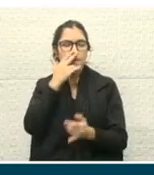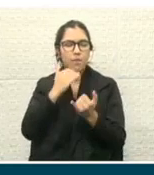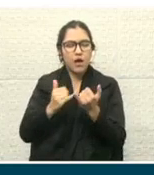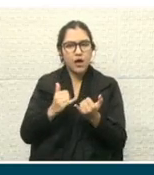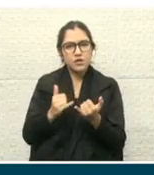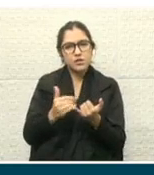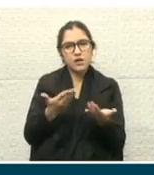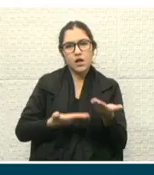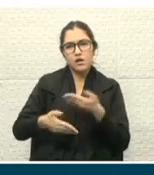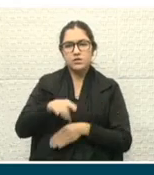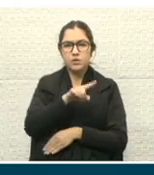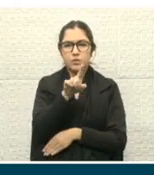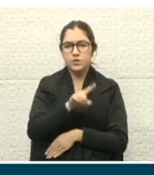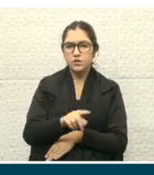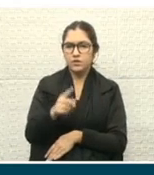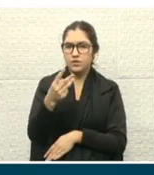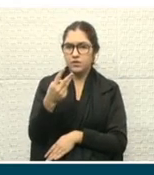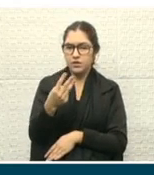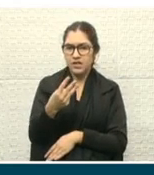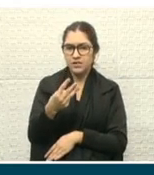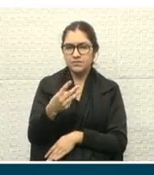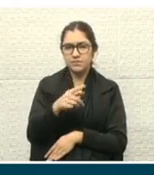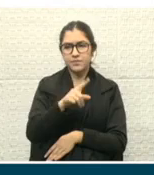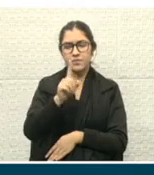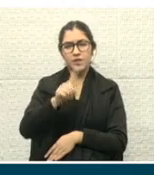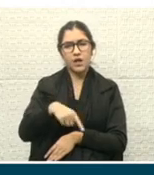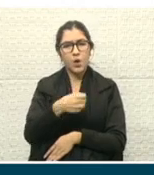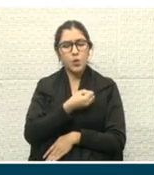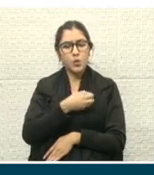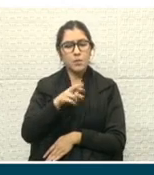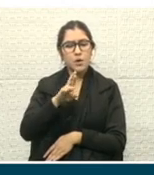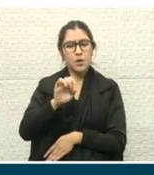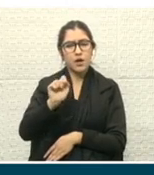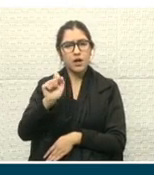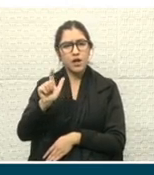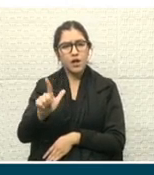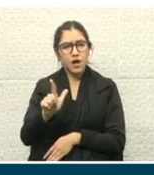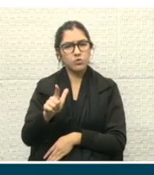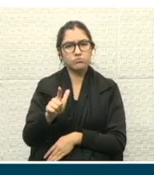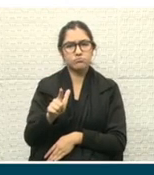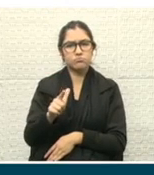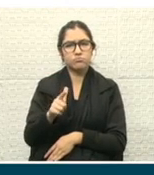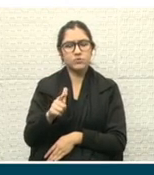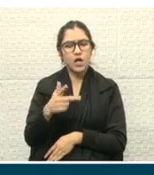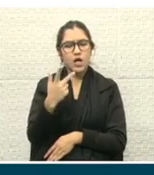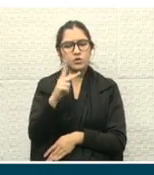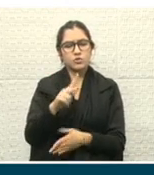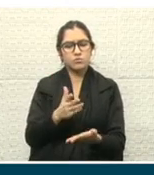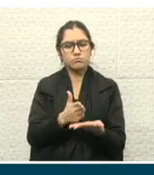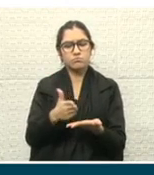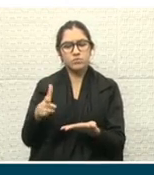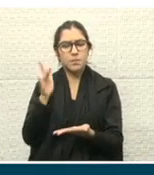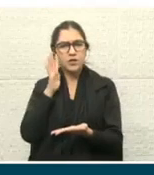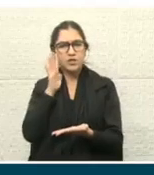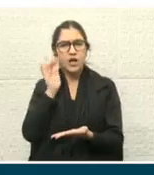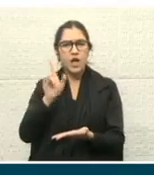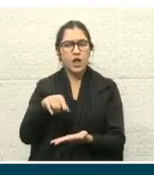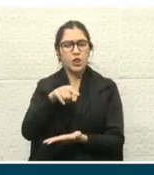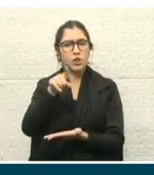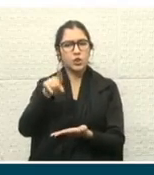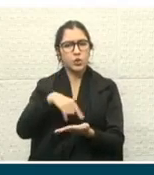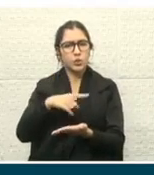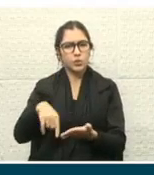em relação ao Z3. O Z3 é um número real que a sua parte imaginária, portanto, é